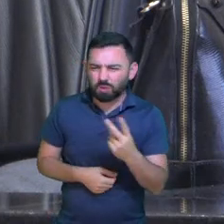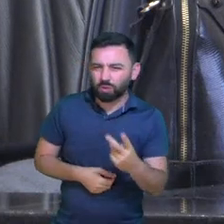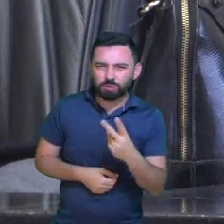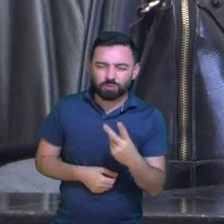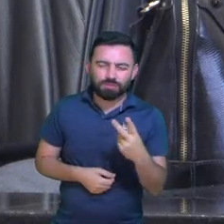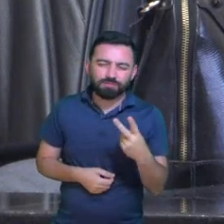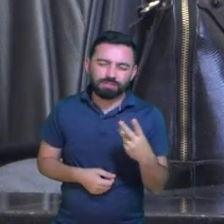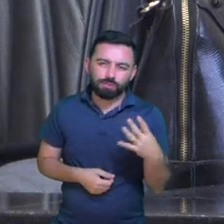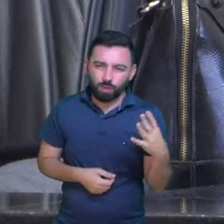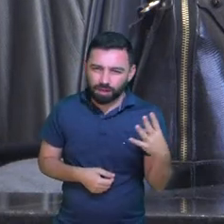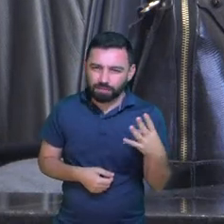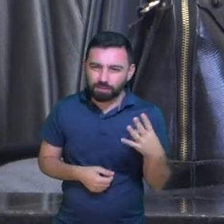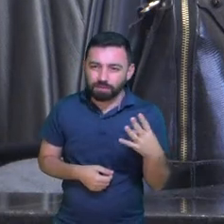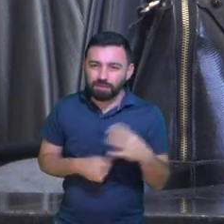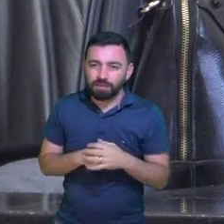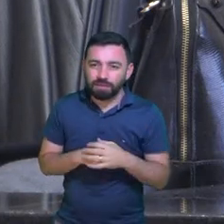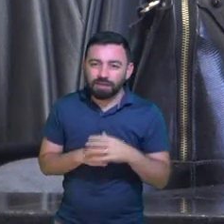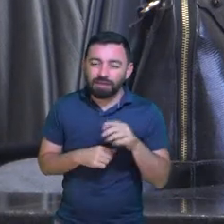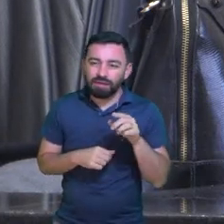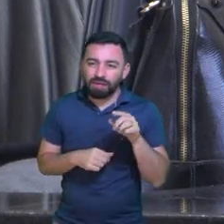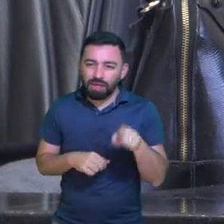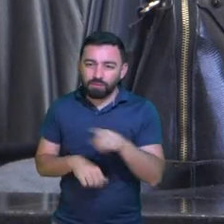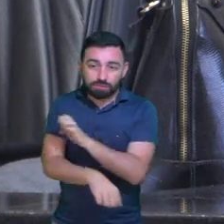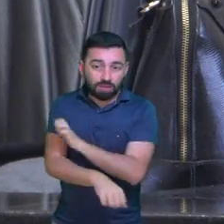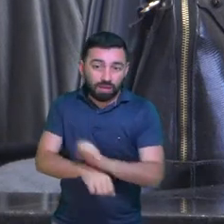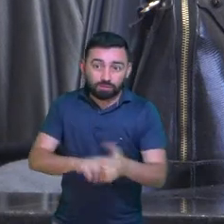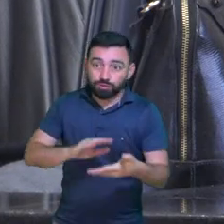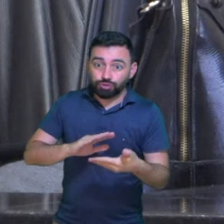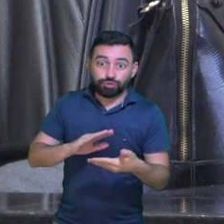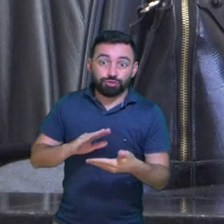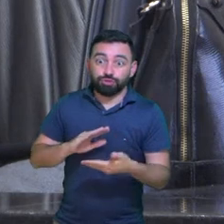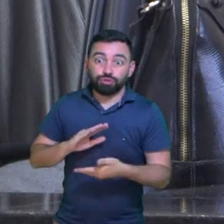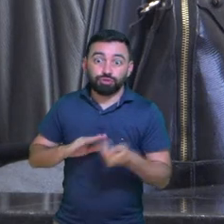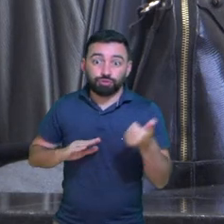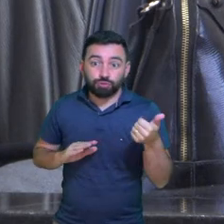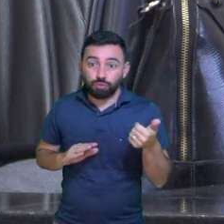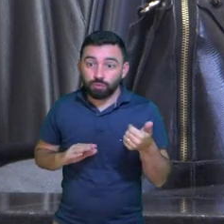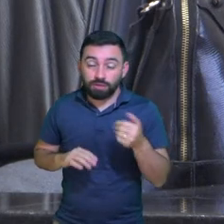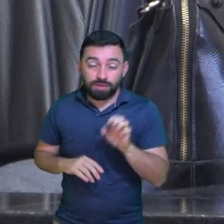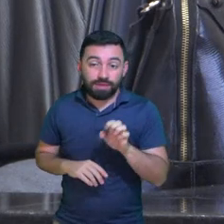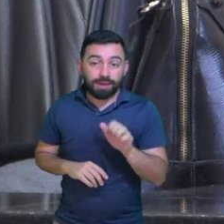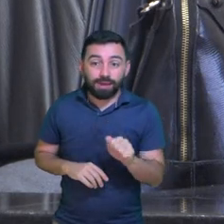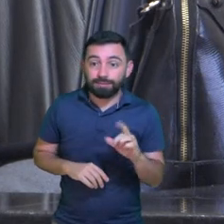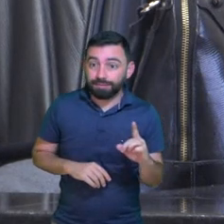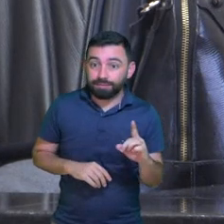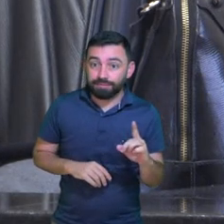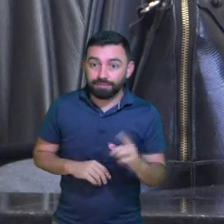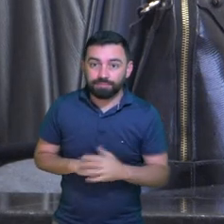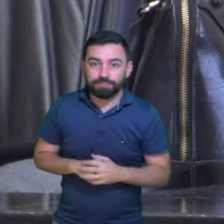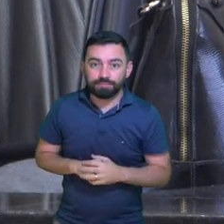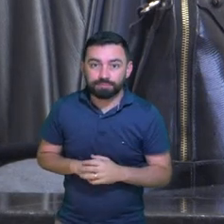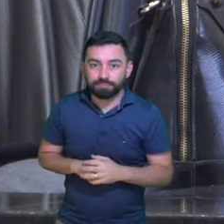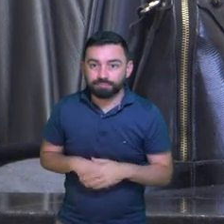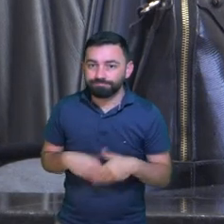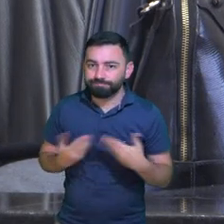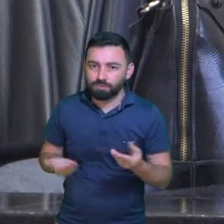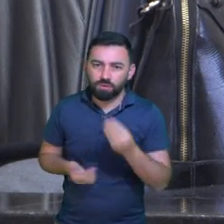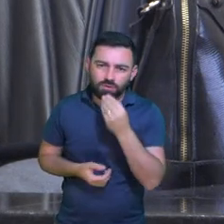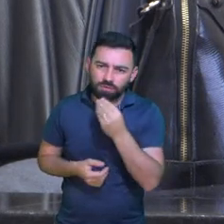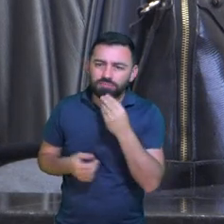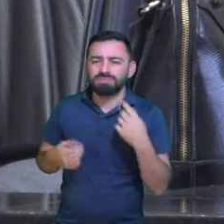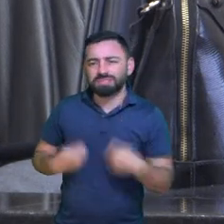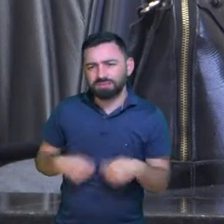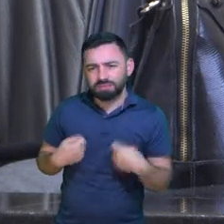questionam muito porque o estágio a gente retirou a possibilidade do estágio em EaD né E é claro que a gente tinha que fazer